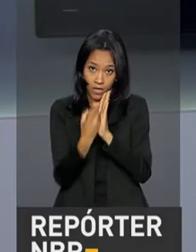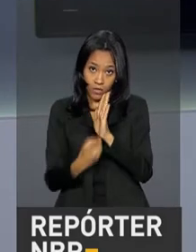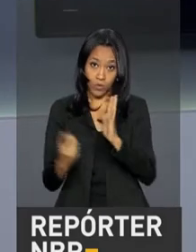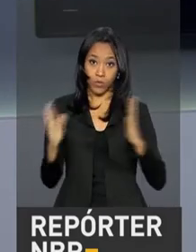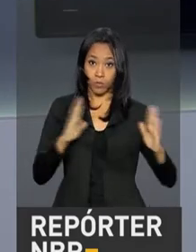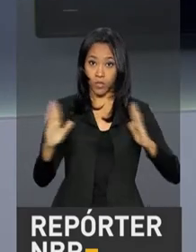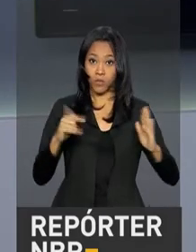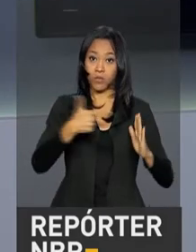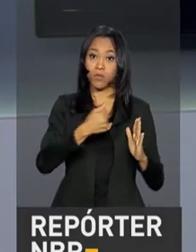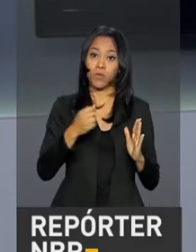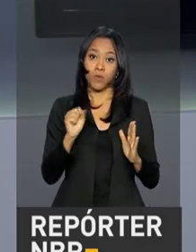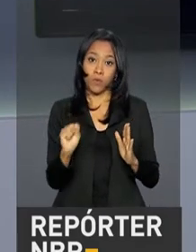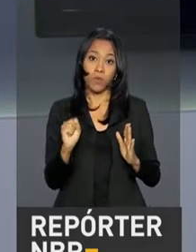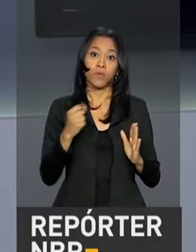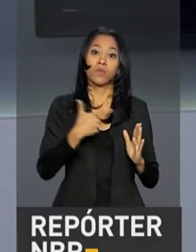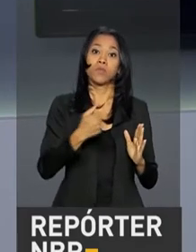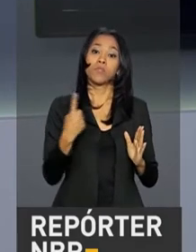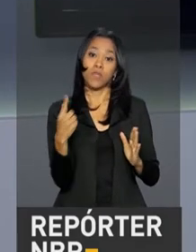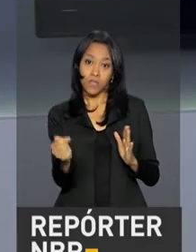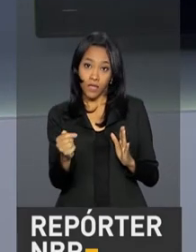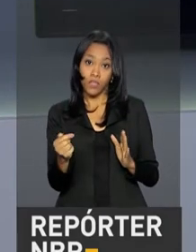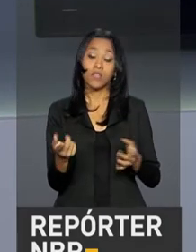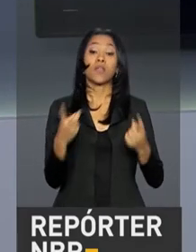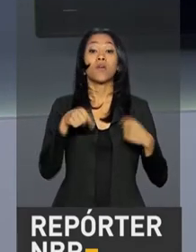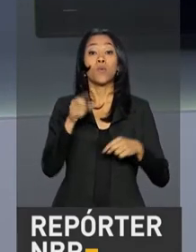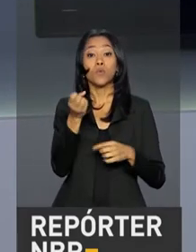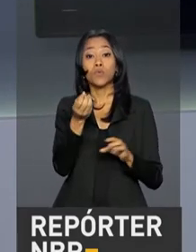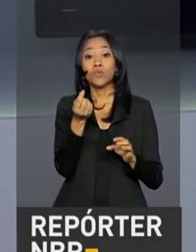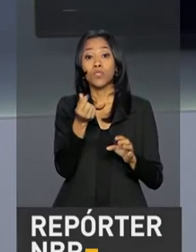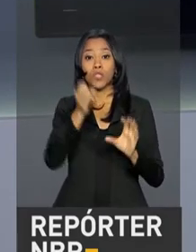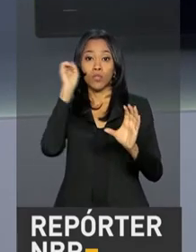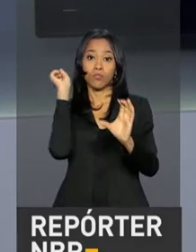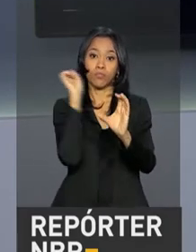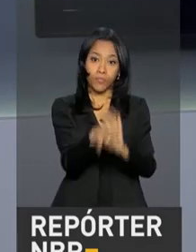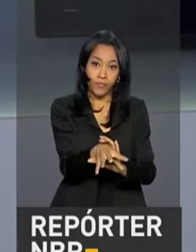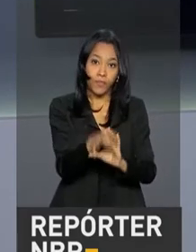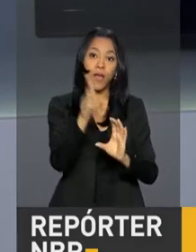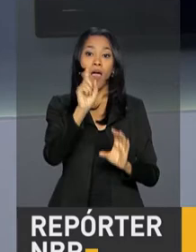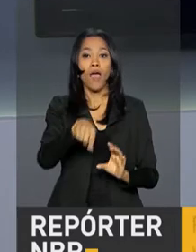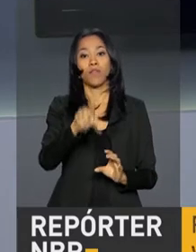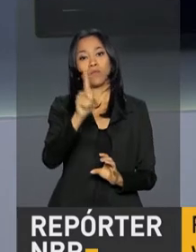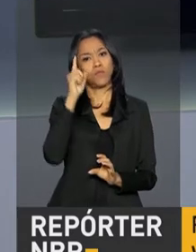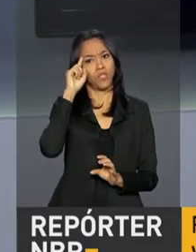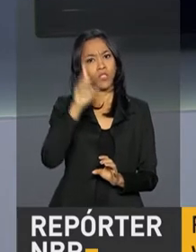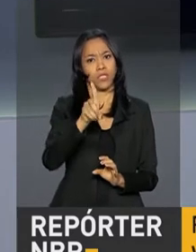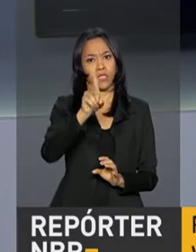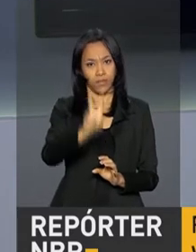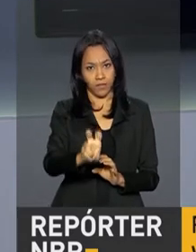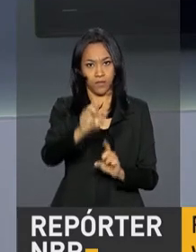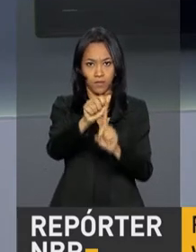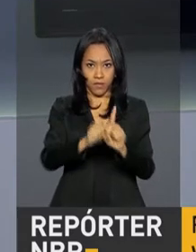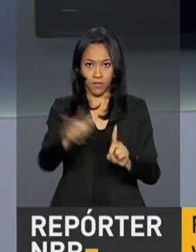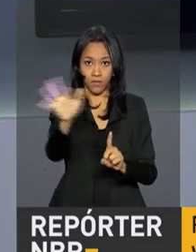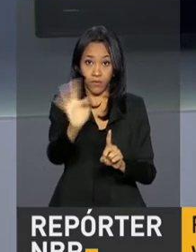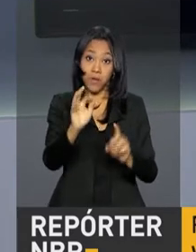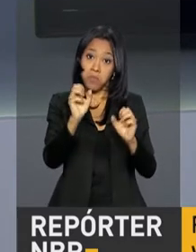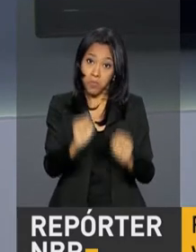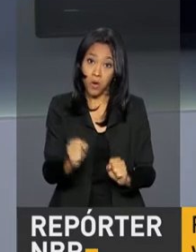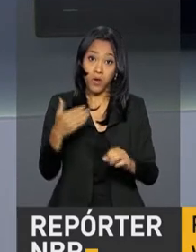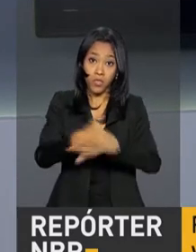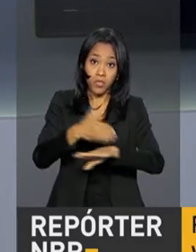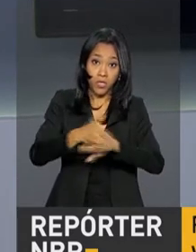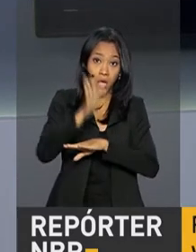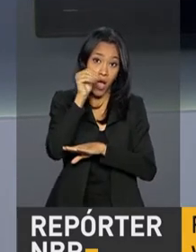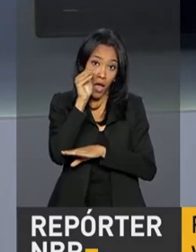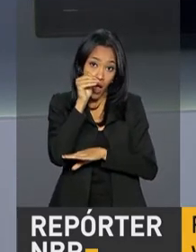o crédito bancário será realizado no dia 15 de fevereiro a consulta poderá ser feita por meio de aplicativos para celulares